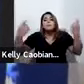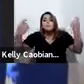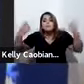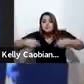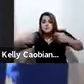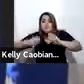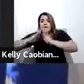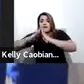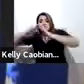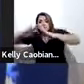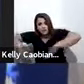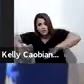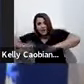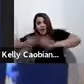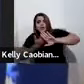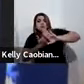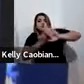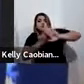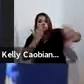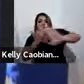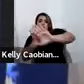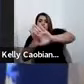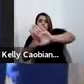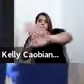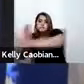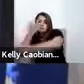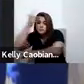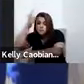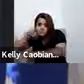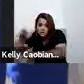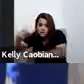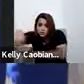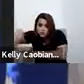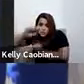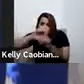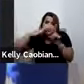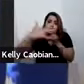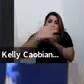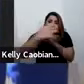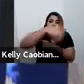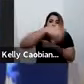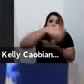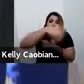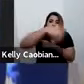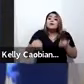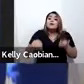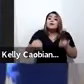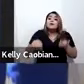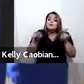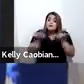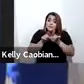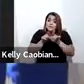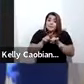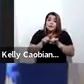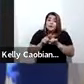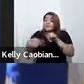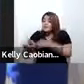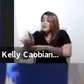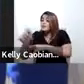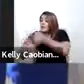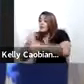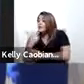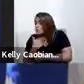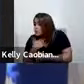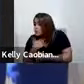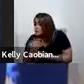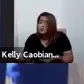o distanciamento social dos trabalhadores, trabalhando não podia, propiciamos